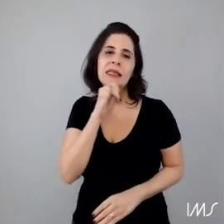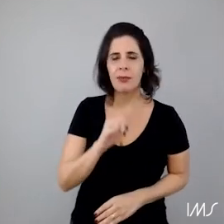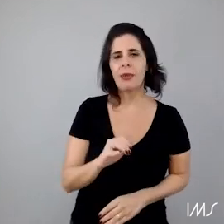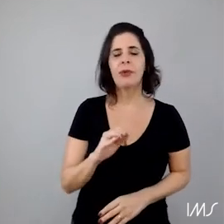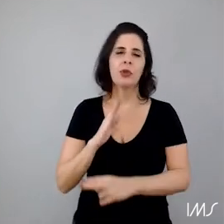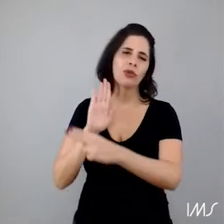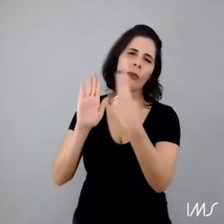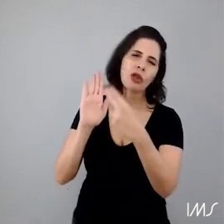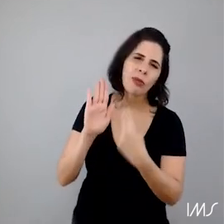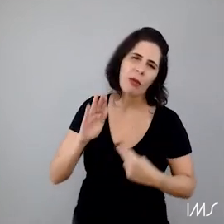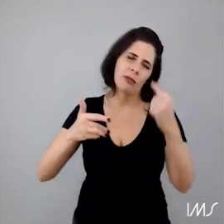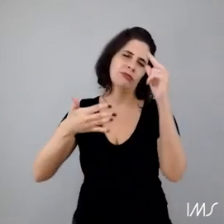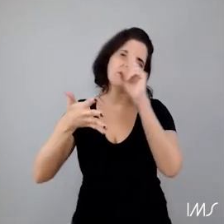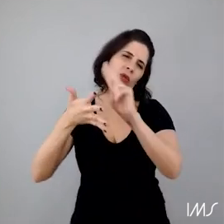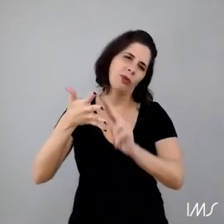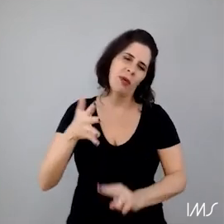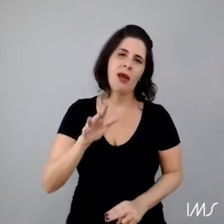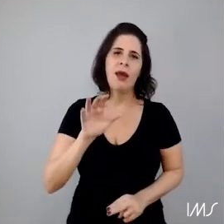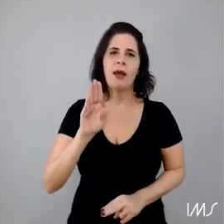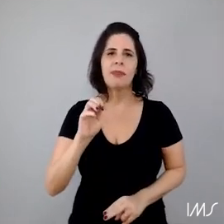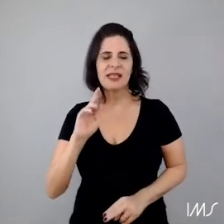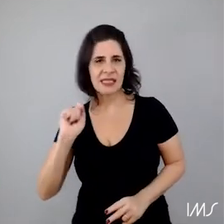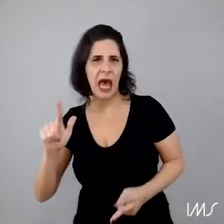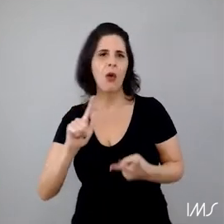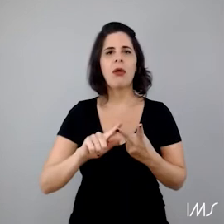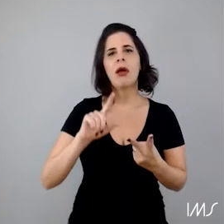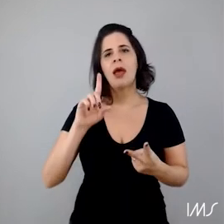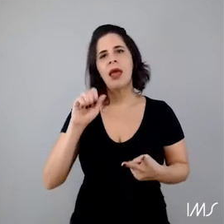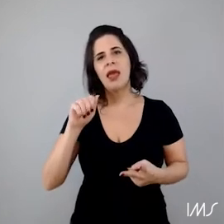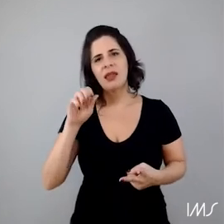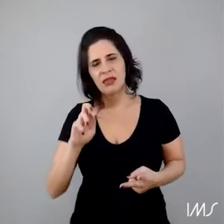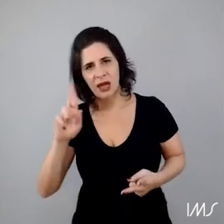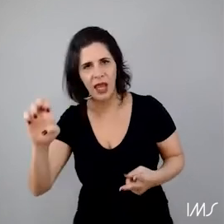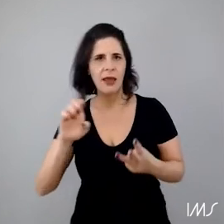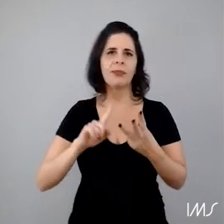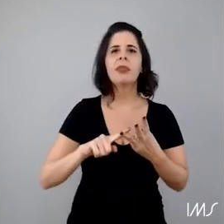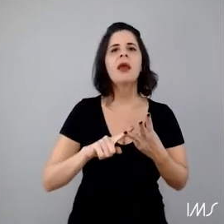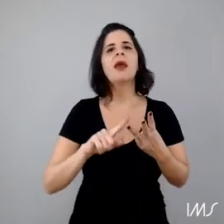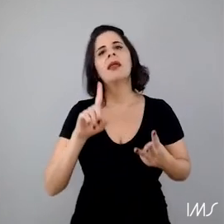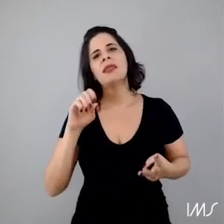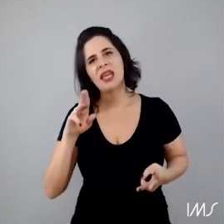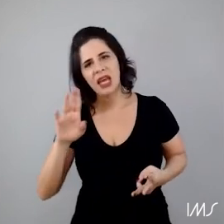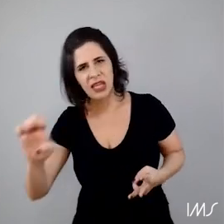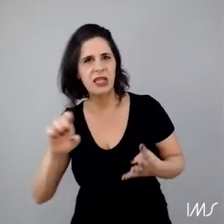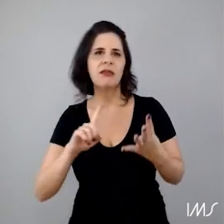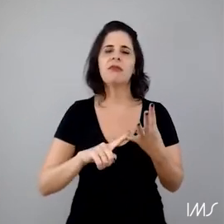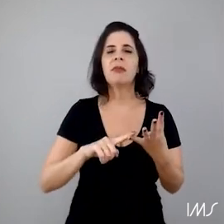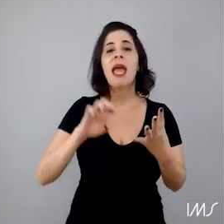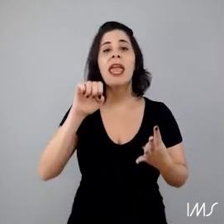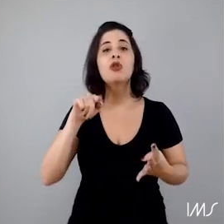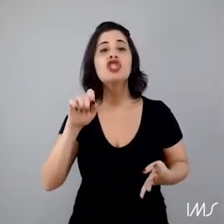Cartier-Bresson, Eugène Atget, André Kertész, Robert Capa, Bill Brand, Eugene Smith, Diane